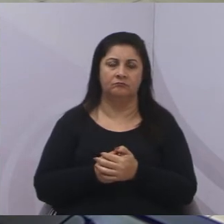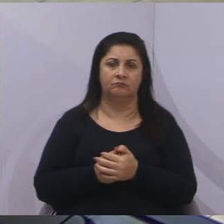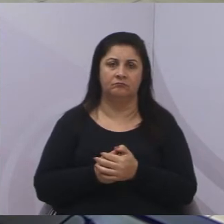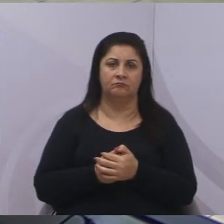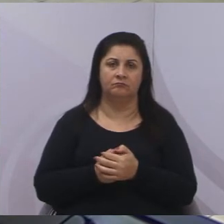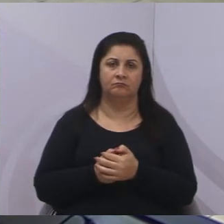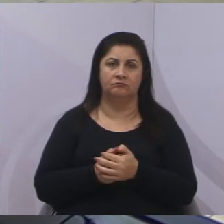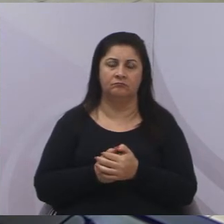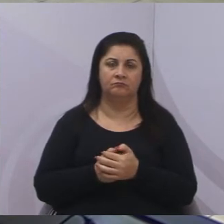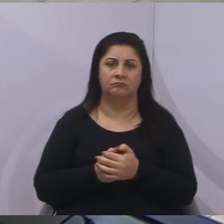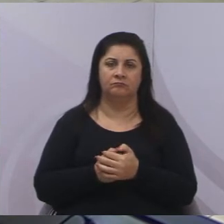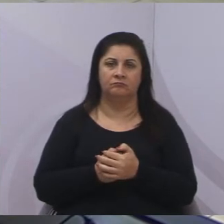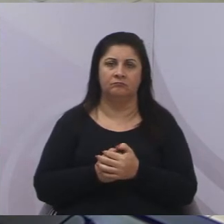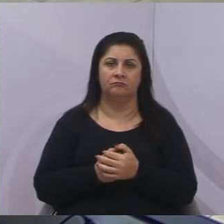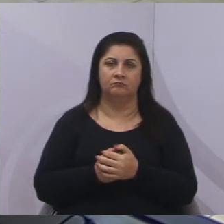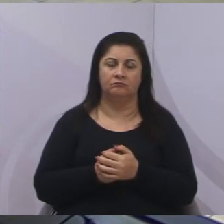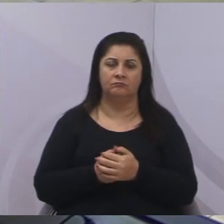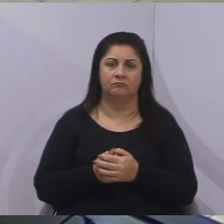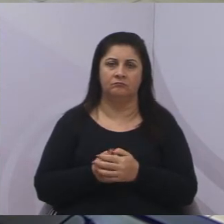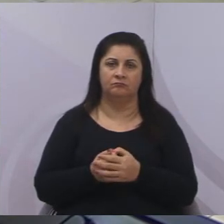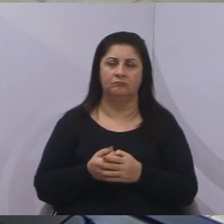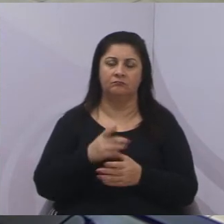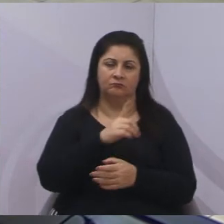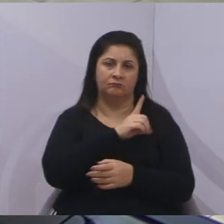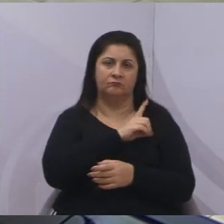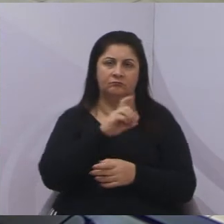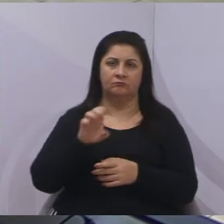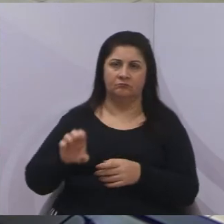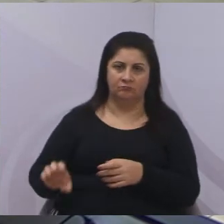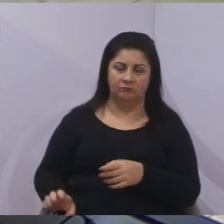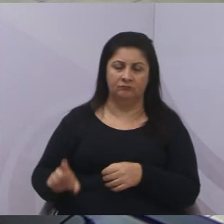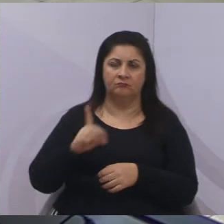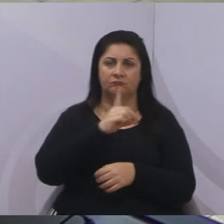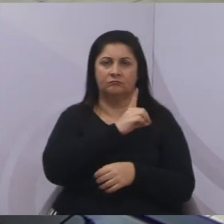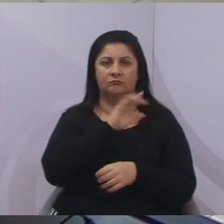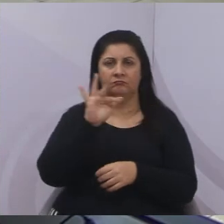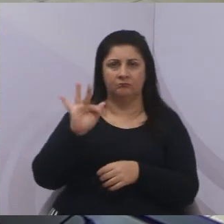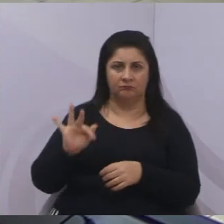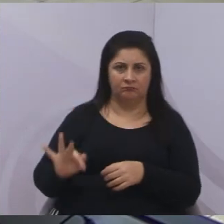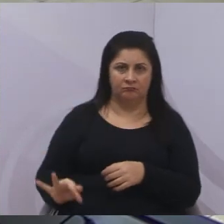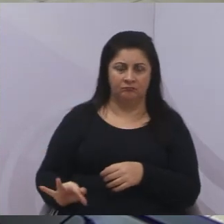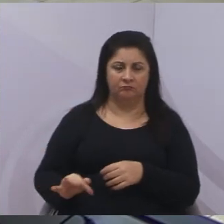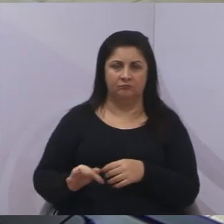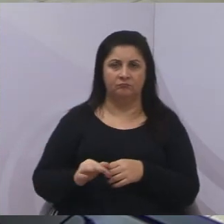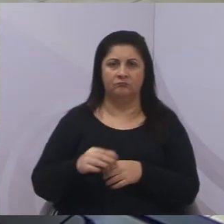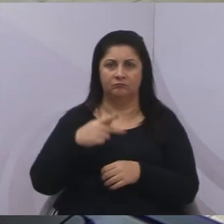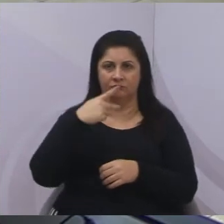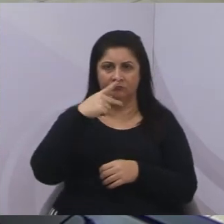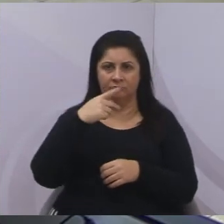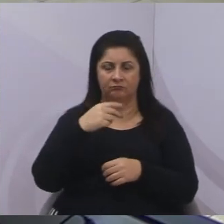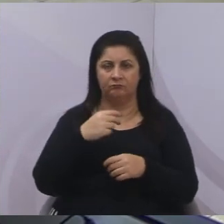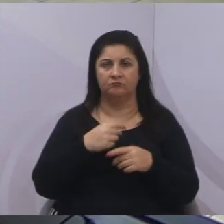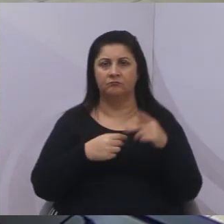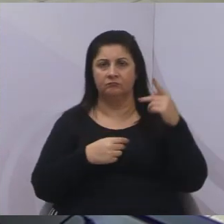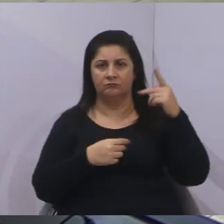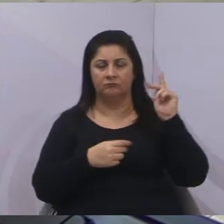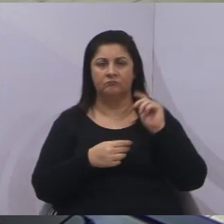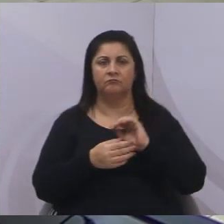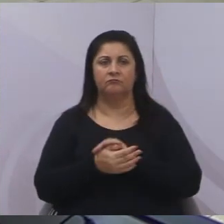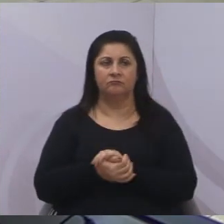deputado Marcos Pereira e para o deputado também federal Roberto Alves, para que a gente possa trazer recursos para a Santa